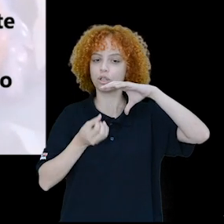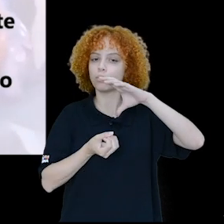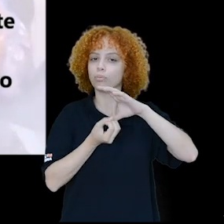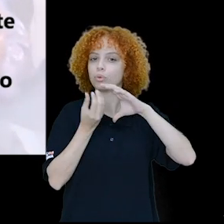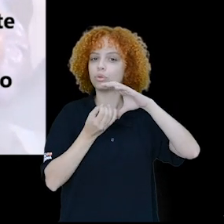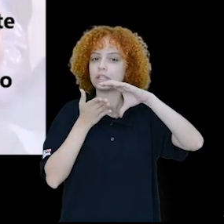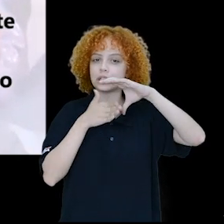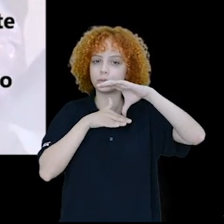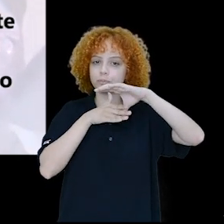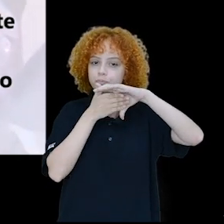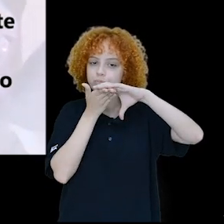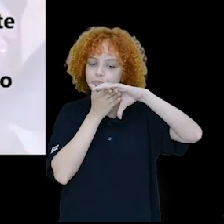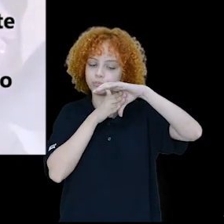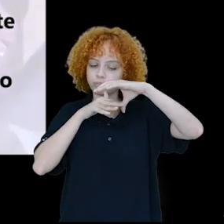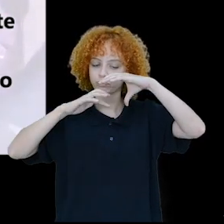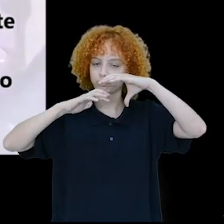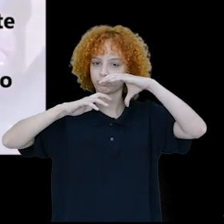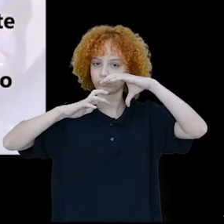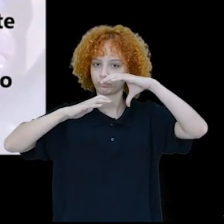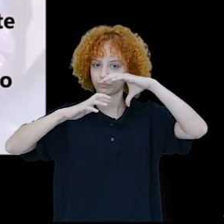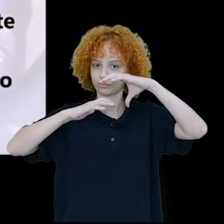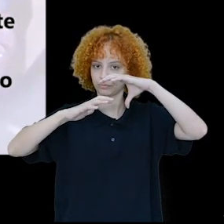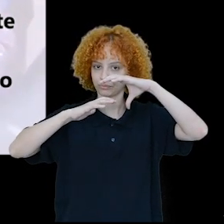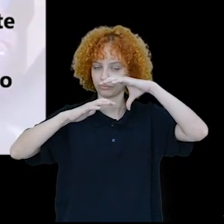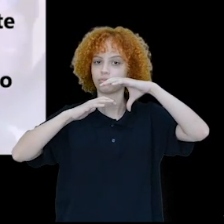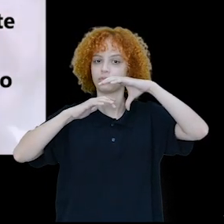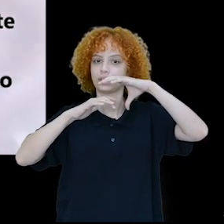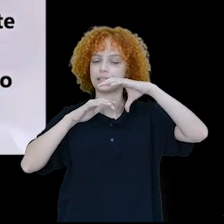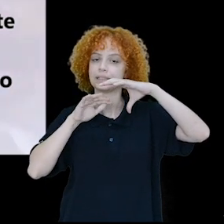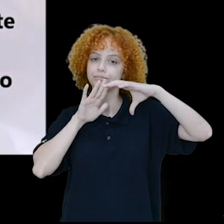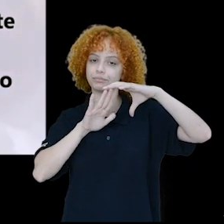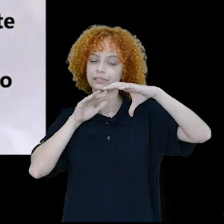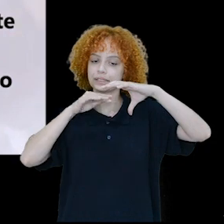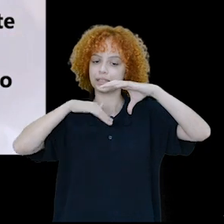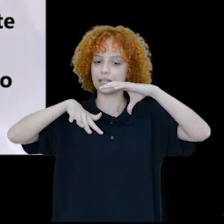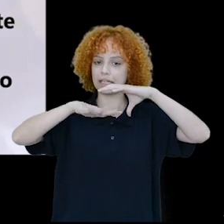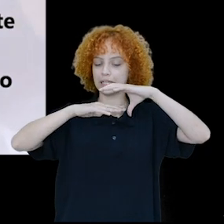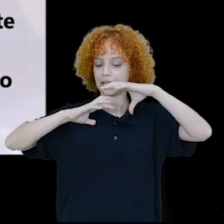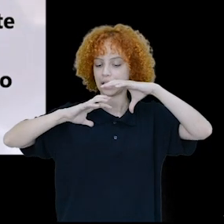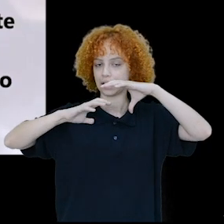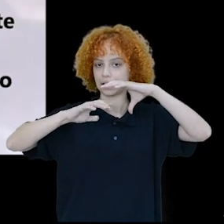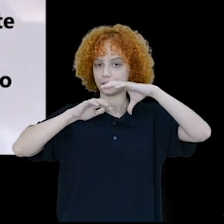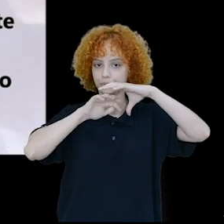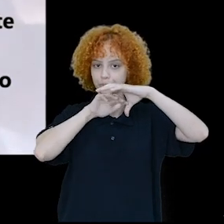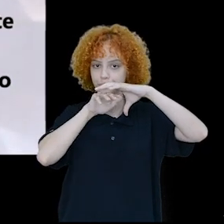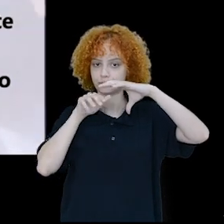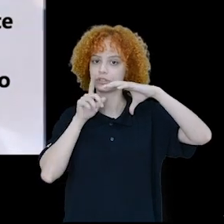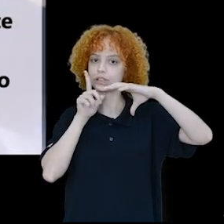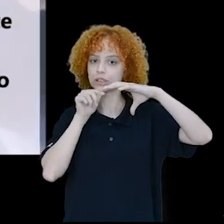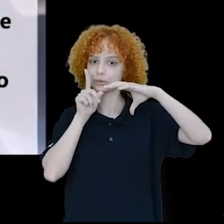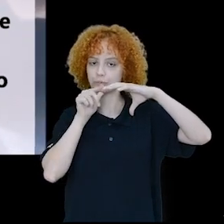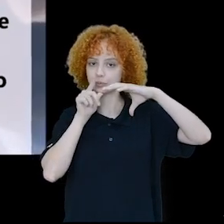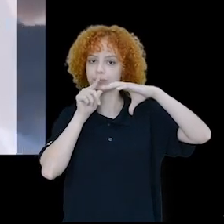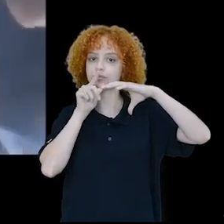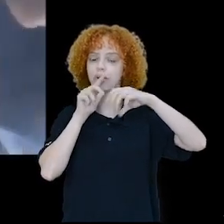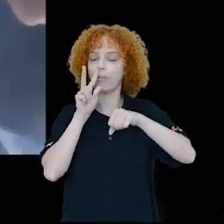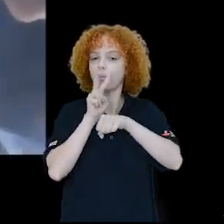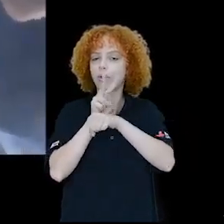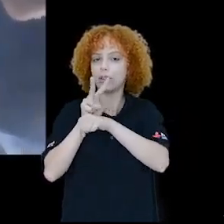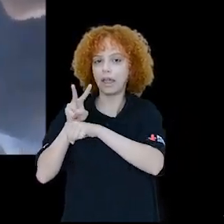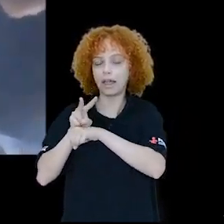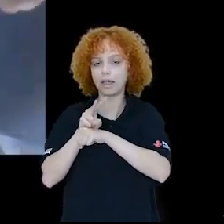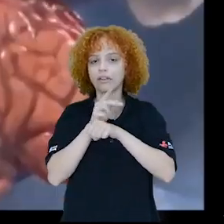que é produzido pelas paredes internas dos ventrículos. Ele fica entre o crânio e o córtex